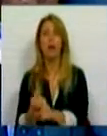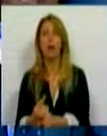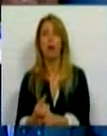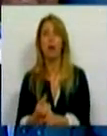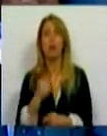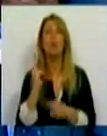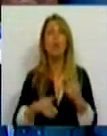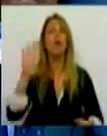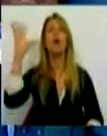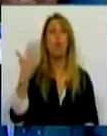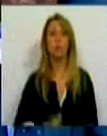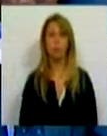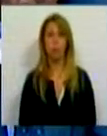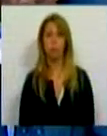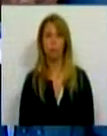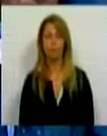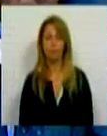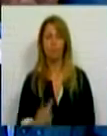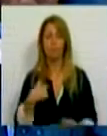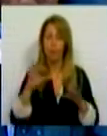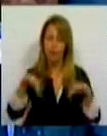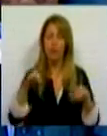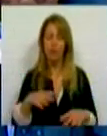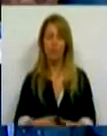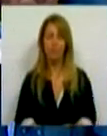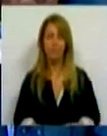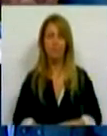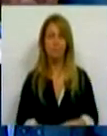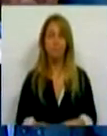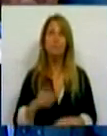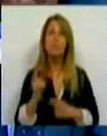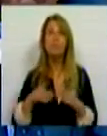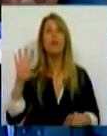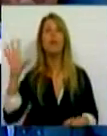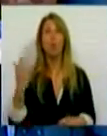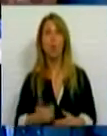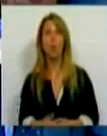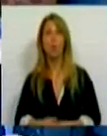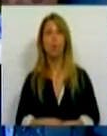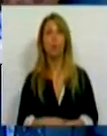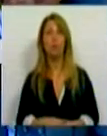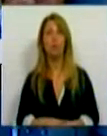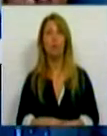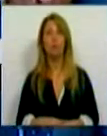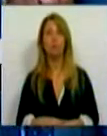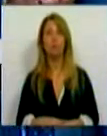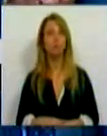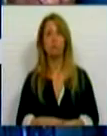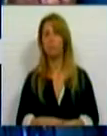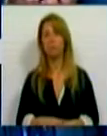que aconteceu... Peço que conclua, Sr. Primeiro-Ministro. Vou já terminar. O que aconteceu não